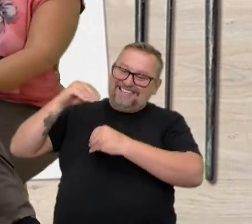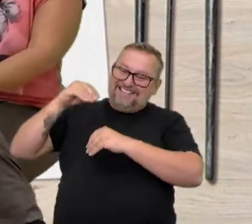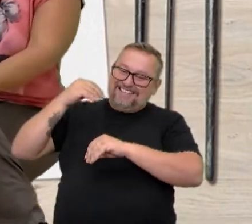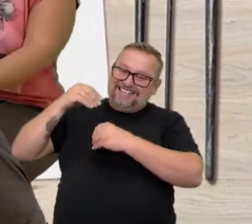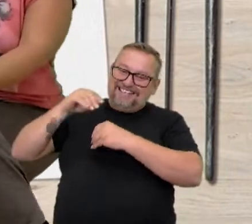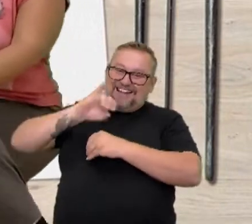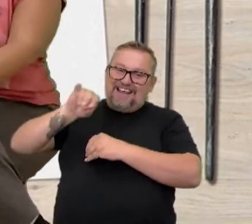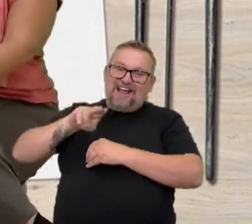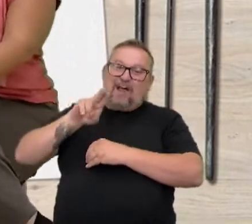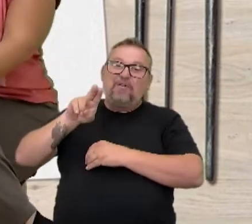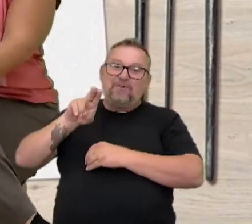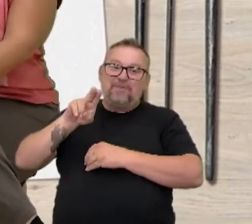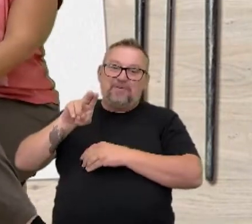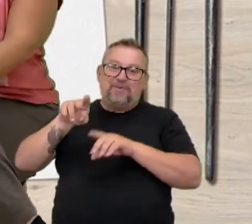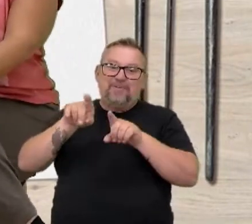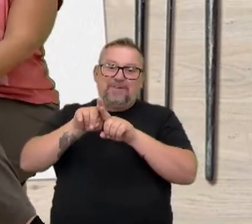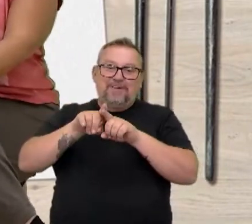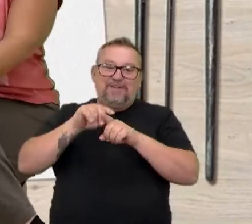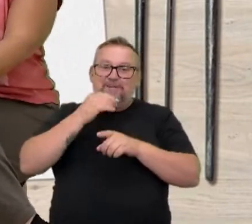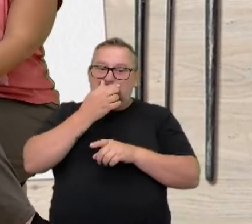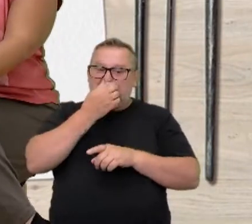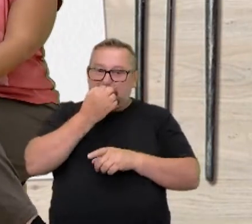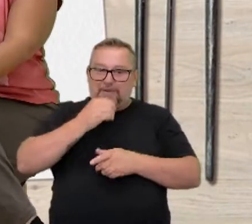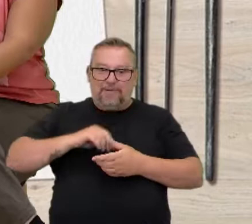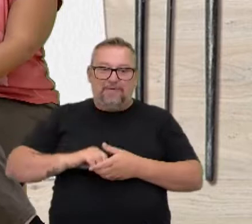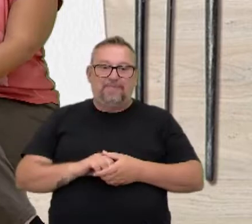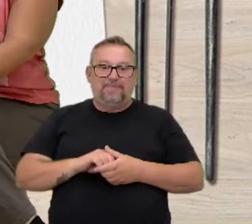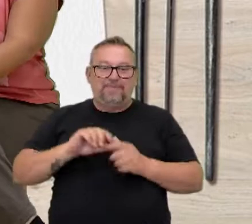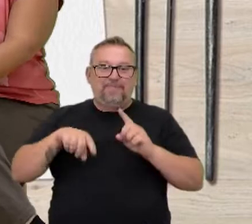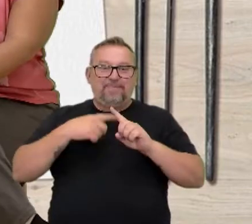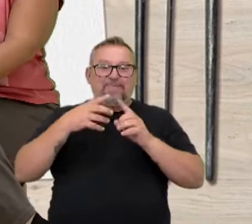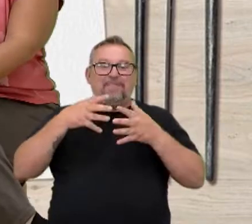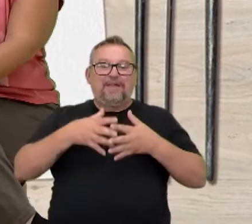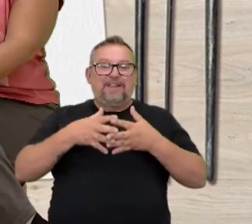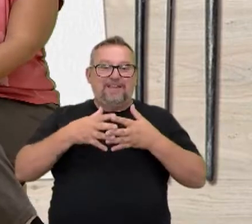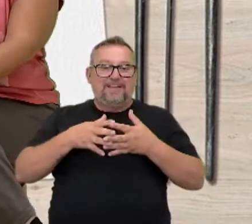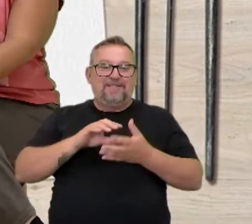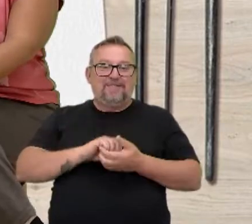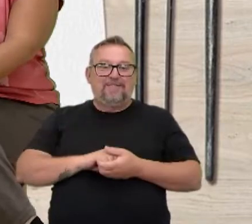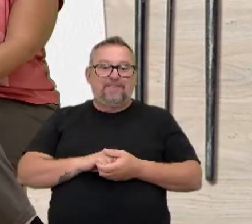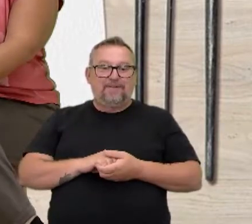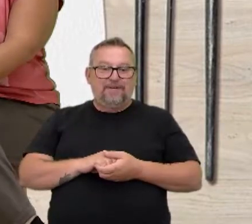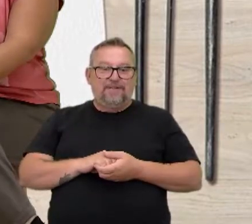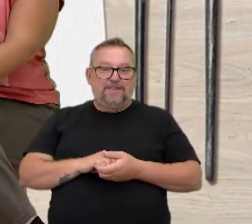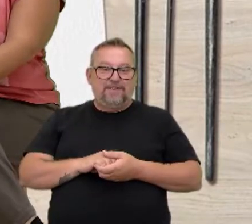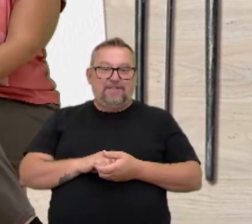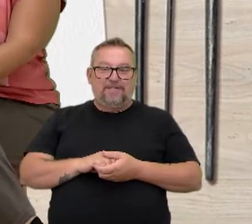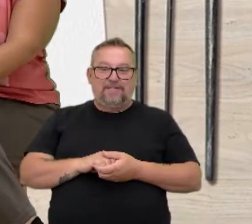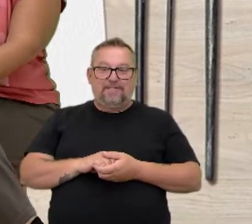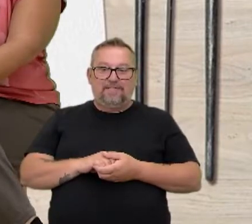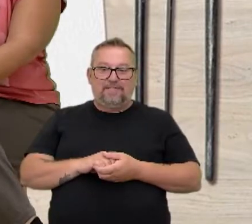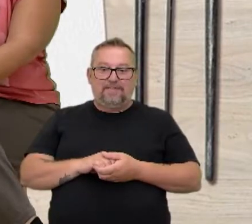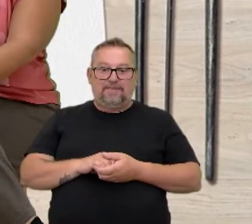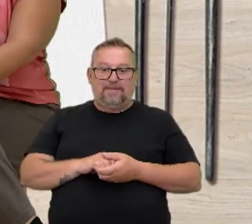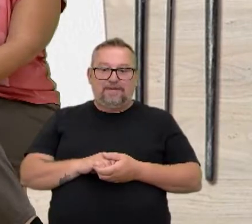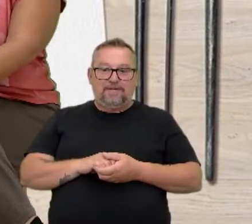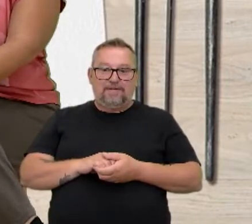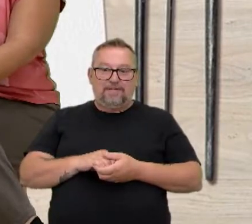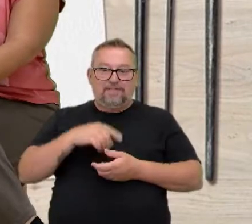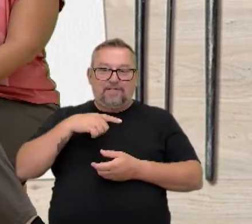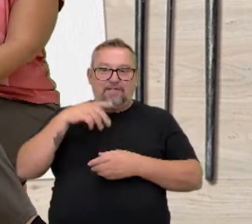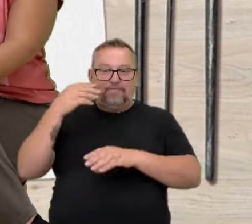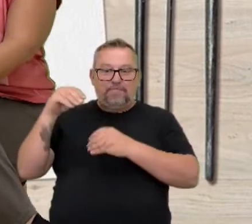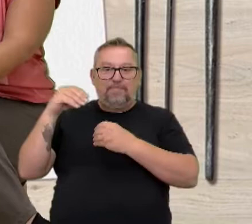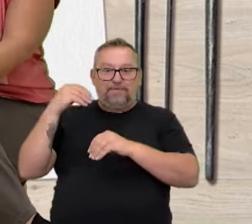Juliana. Ou seja, a mais atrapalhada. Como que fala? Traduzindo, só atrapalhada, Fernanda? Ah, tipo meme,